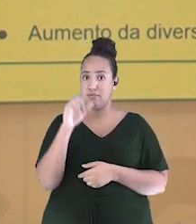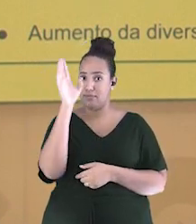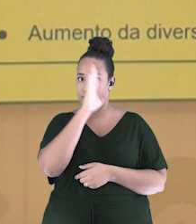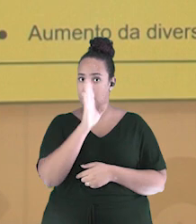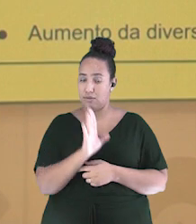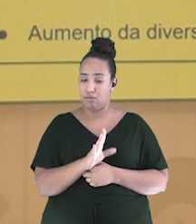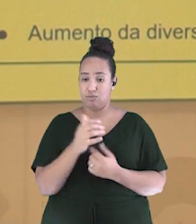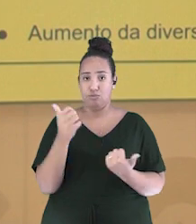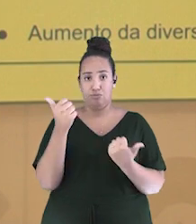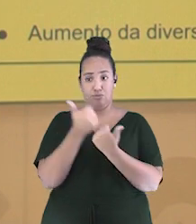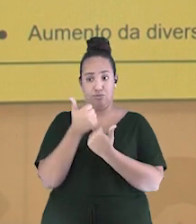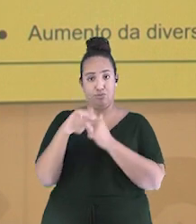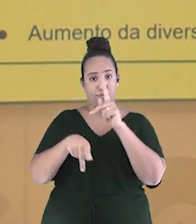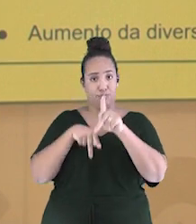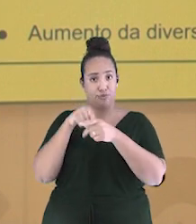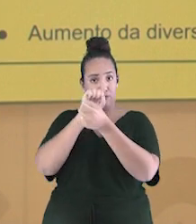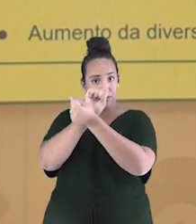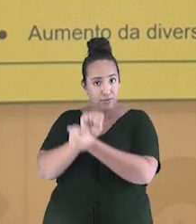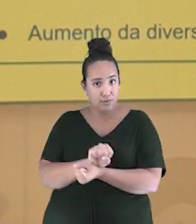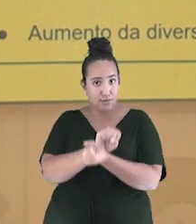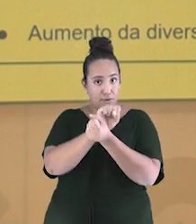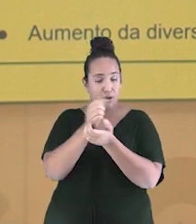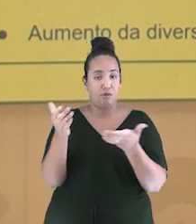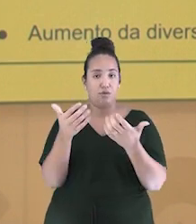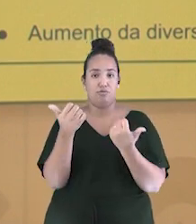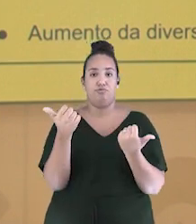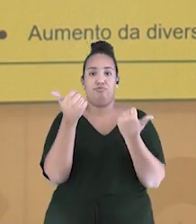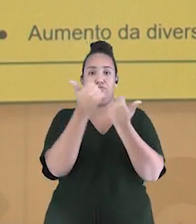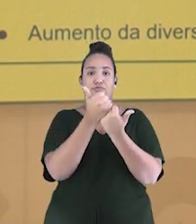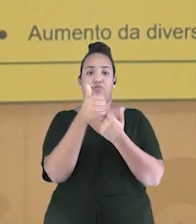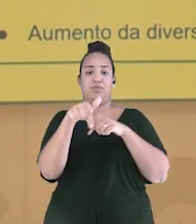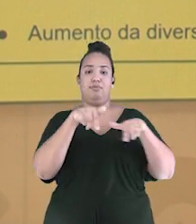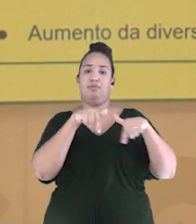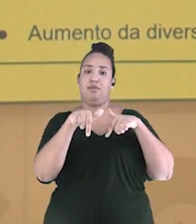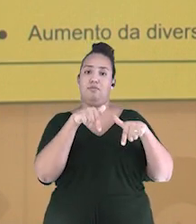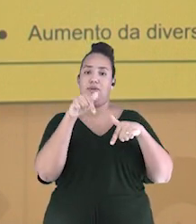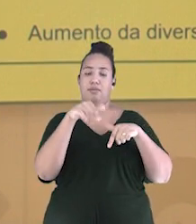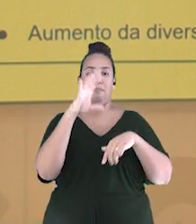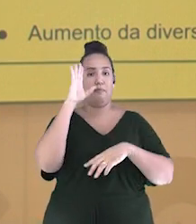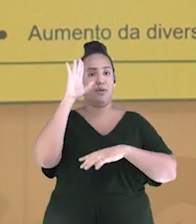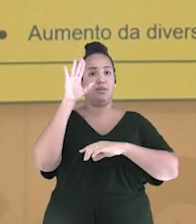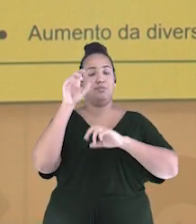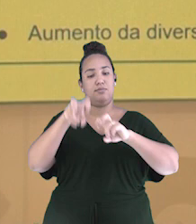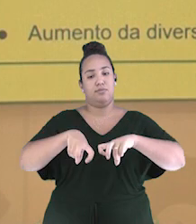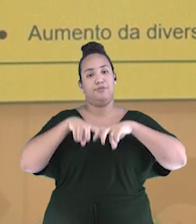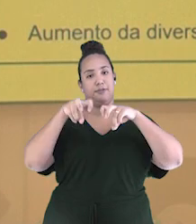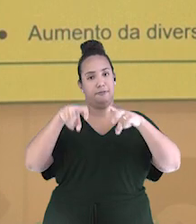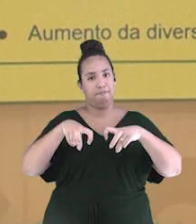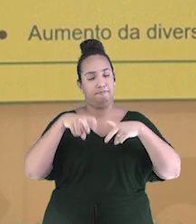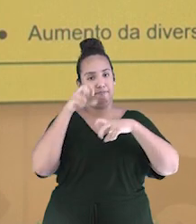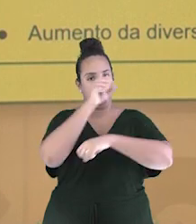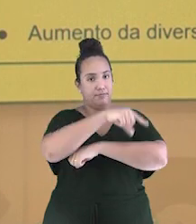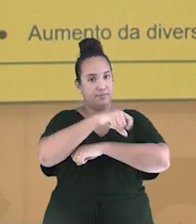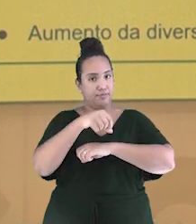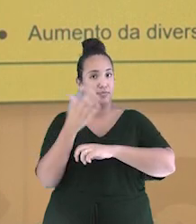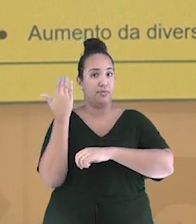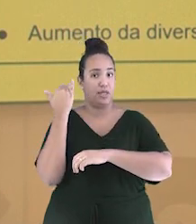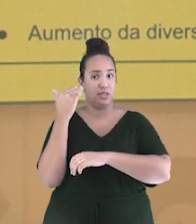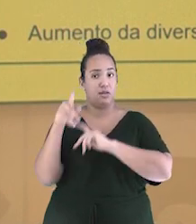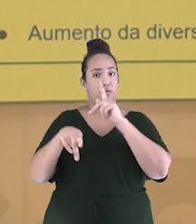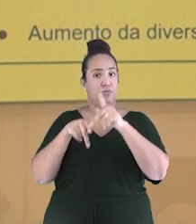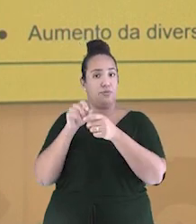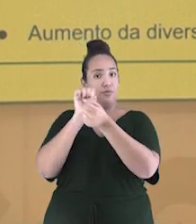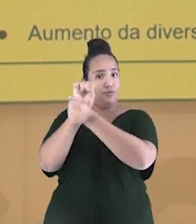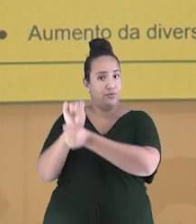o povo escravizado, que foi abolido pela Lei Áurea, para suprir a mão de obra, principalmente nas plantações, que antes era feita